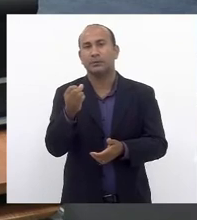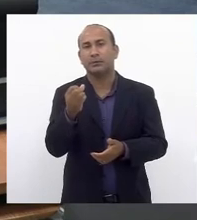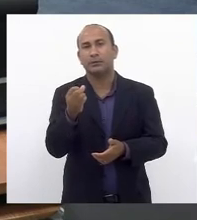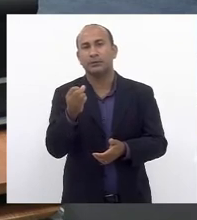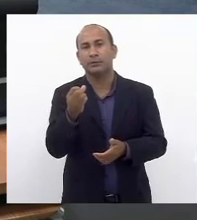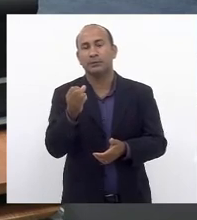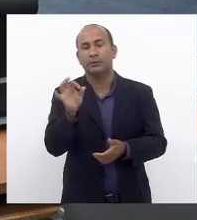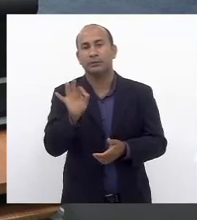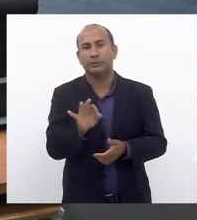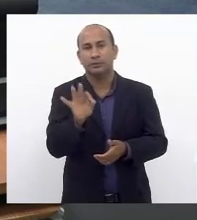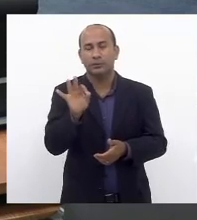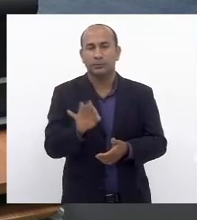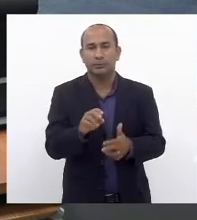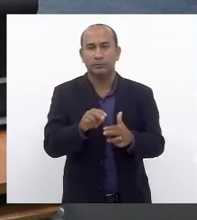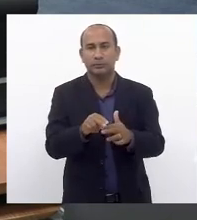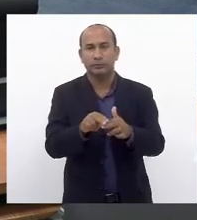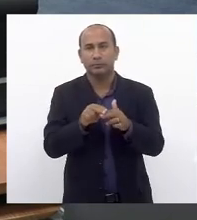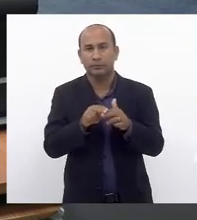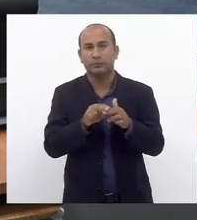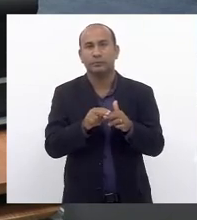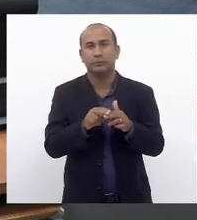56,1% em 92 para